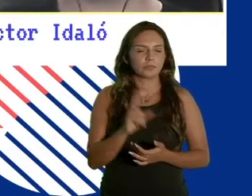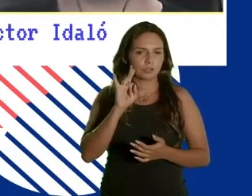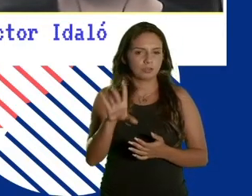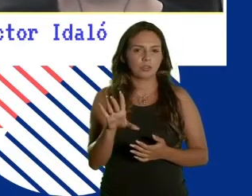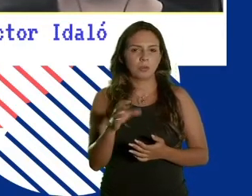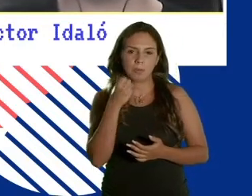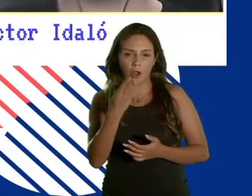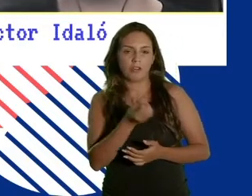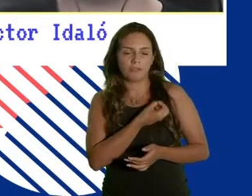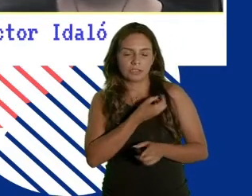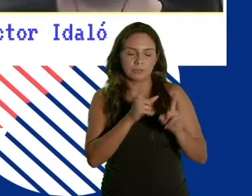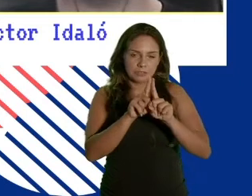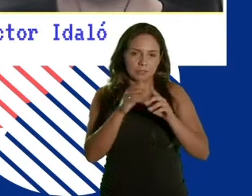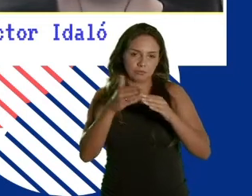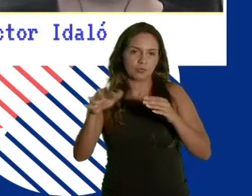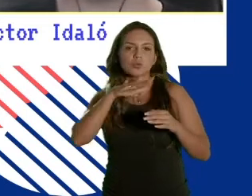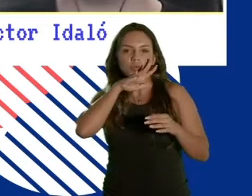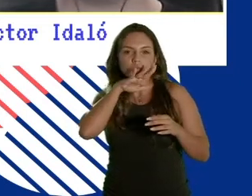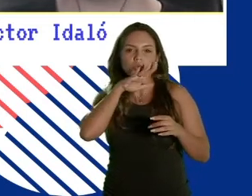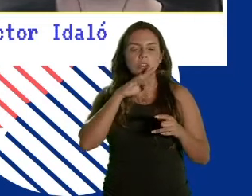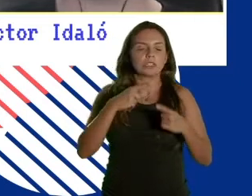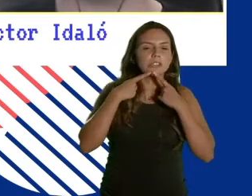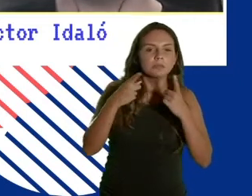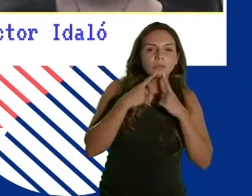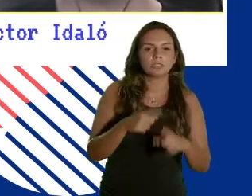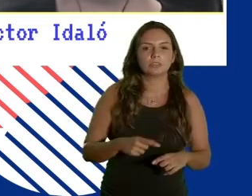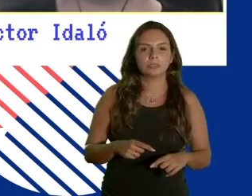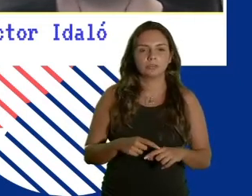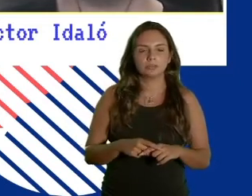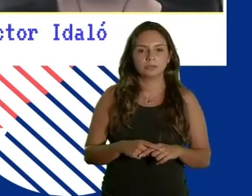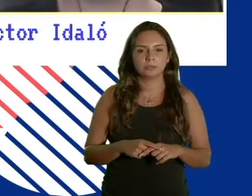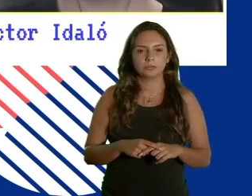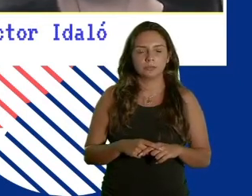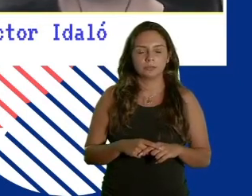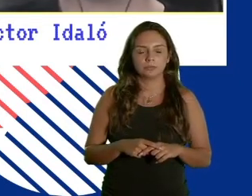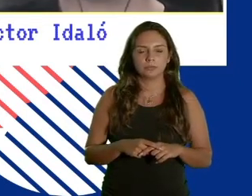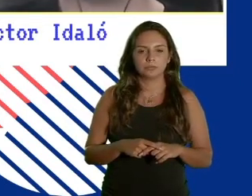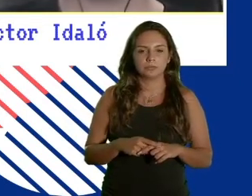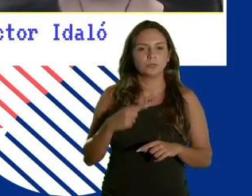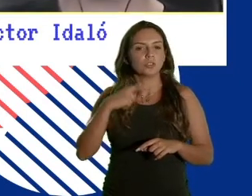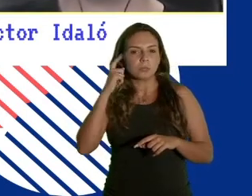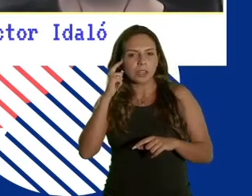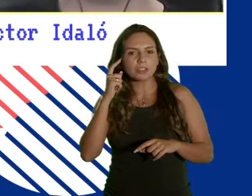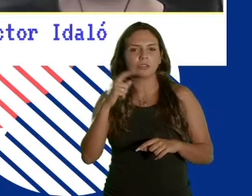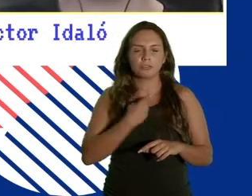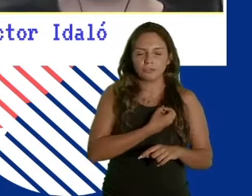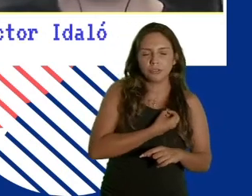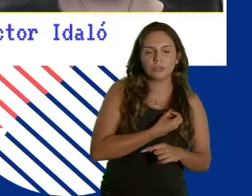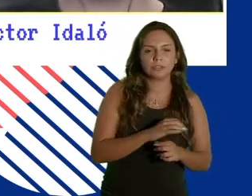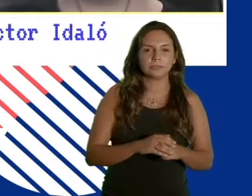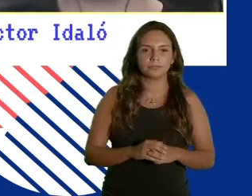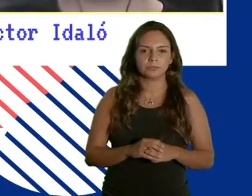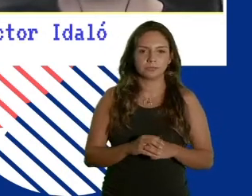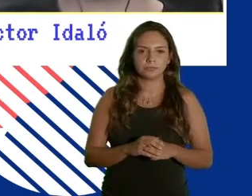lado bom da vida, mas também o lado ruim, as críticas, e que expõe, que escancara aquilo que eu penso, aquilo que eu vivo. É